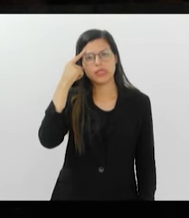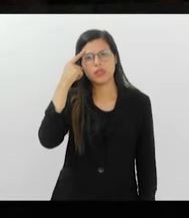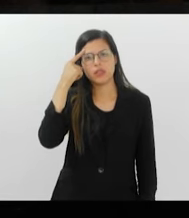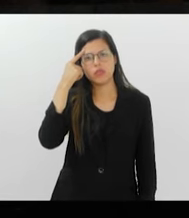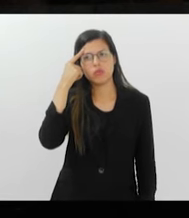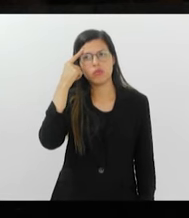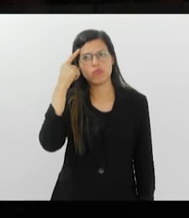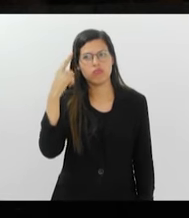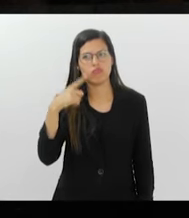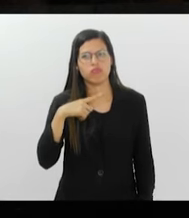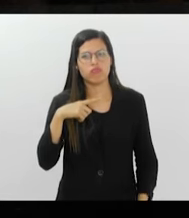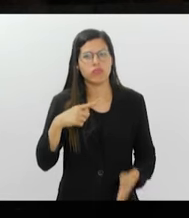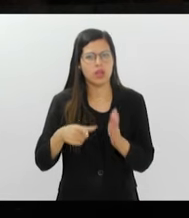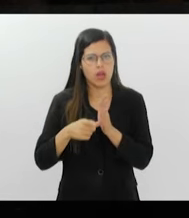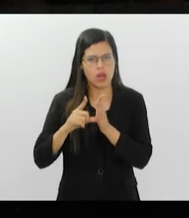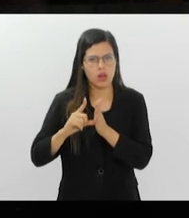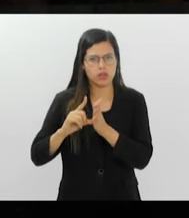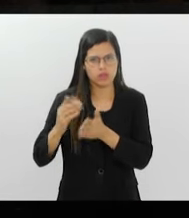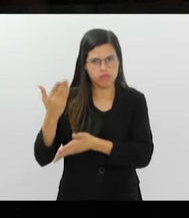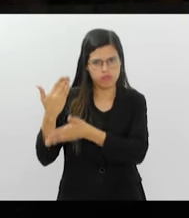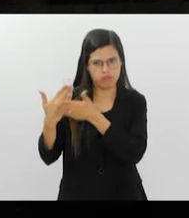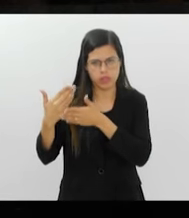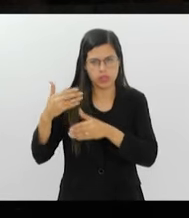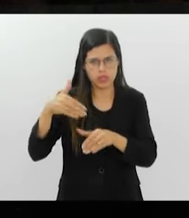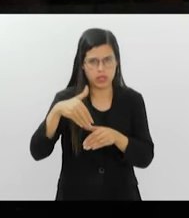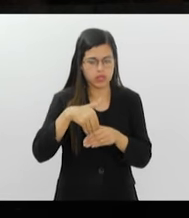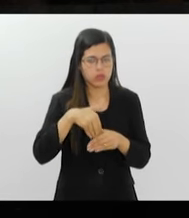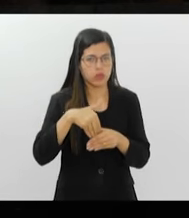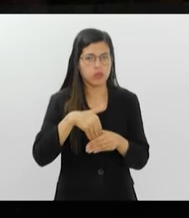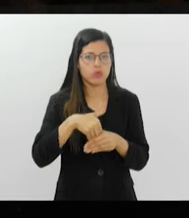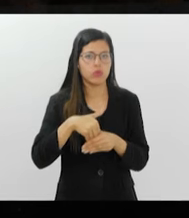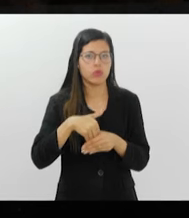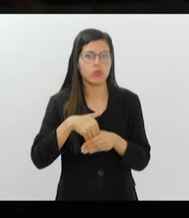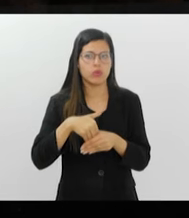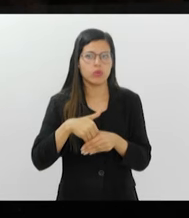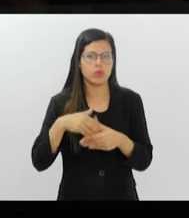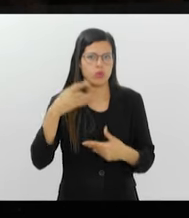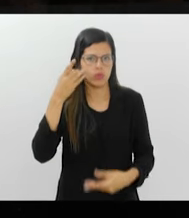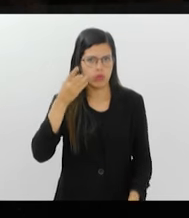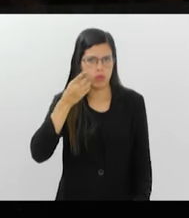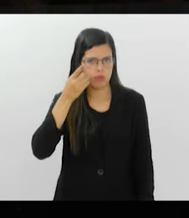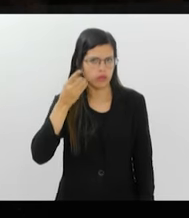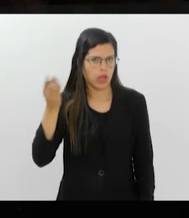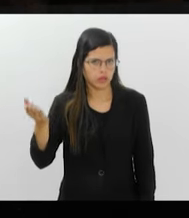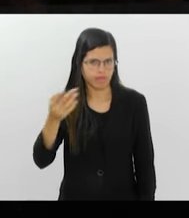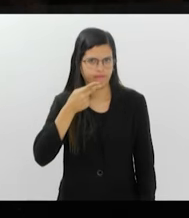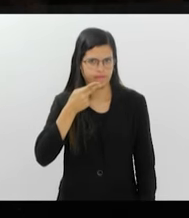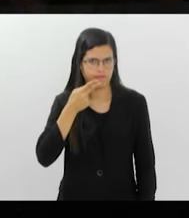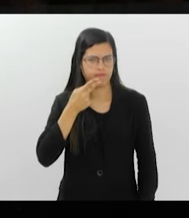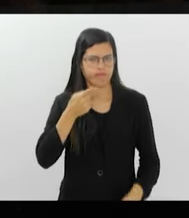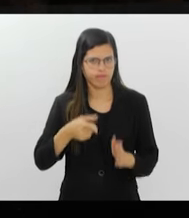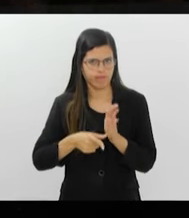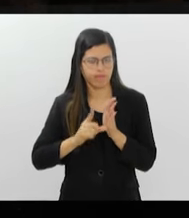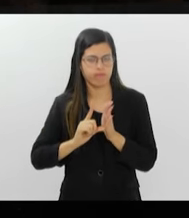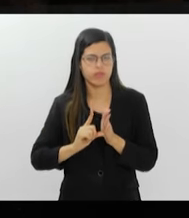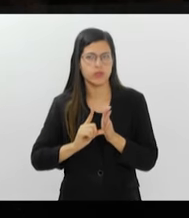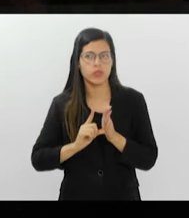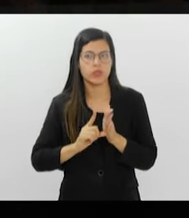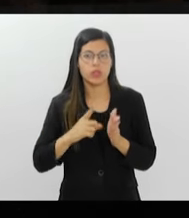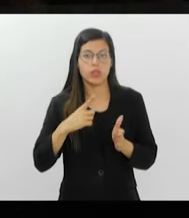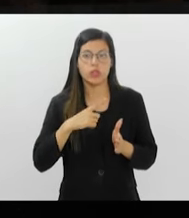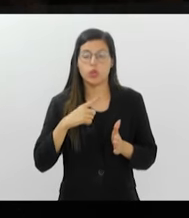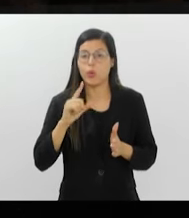havia antes das eleições, como bem disse o deputado professor Josemar,